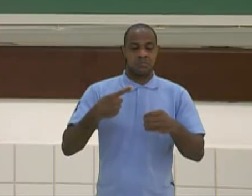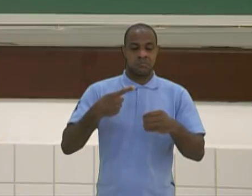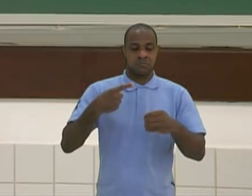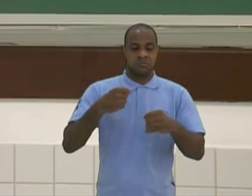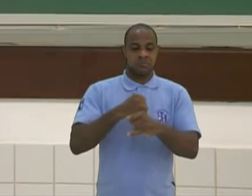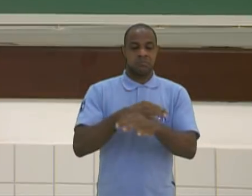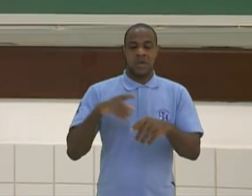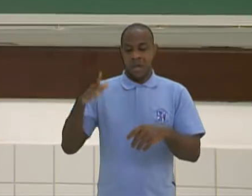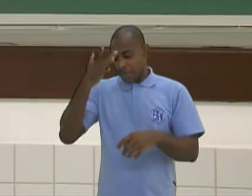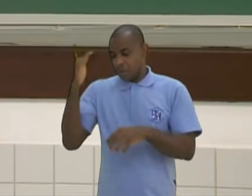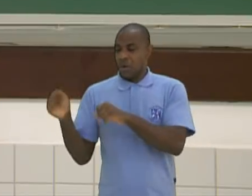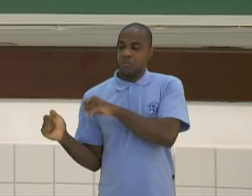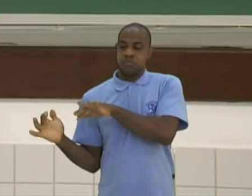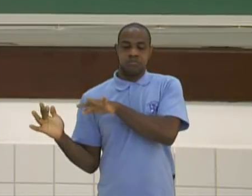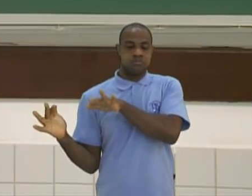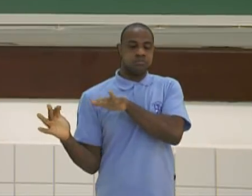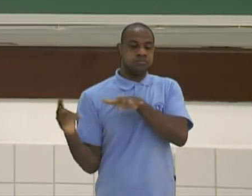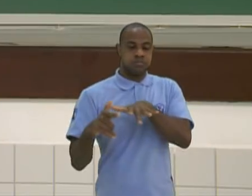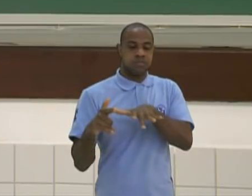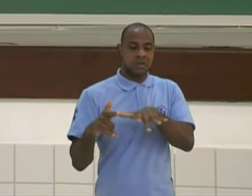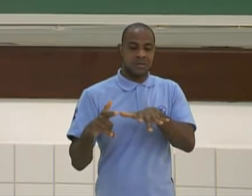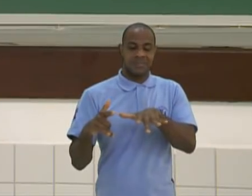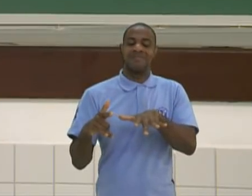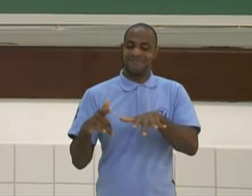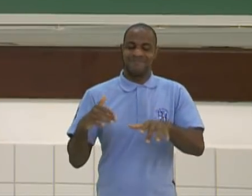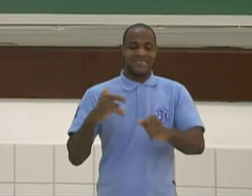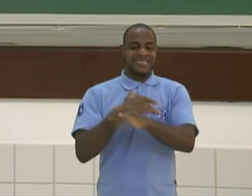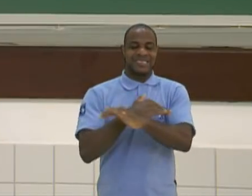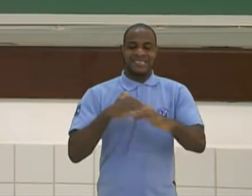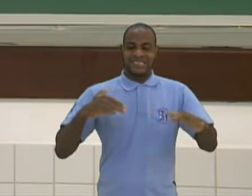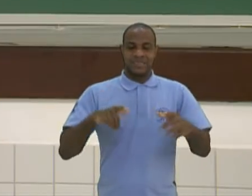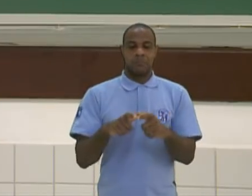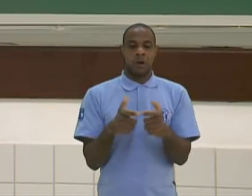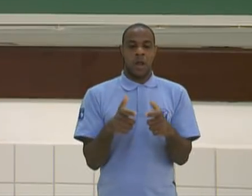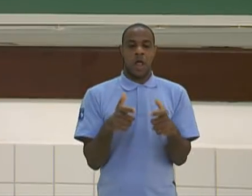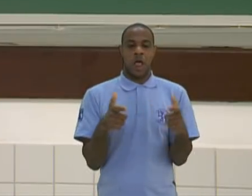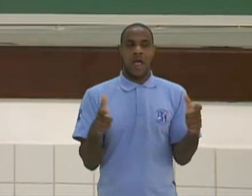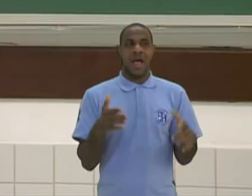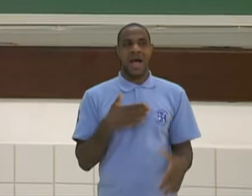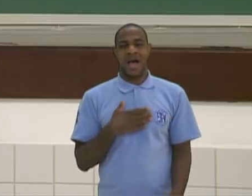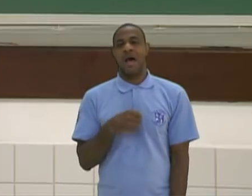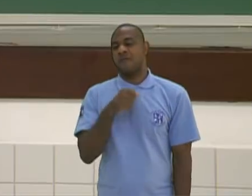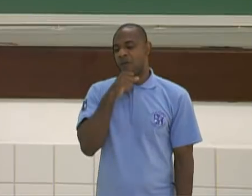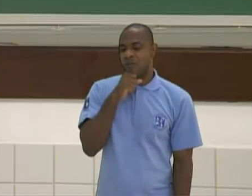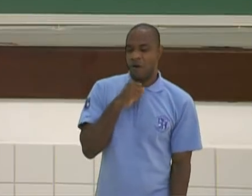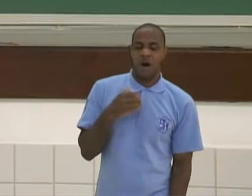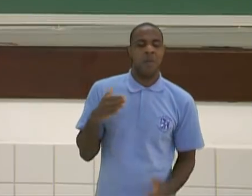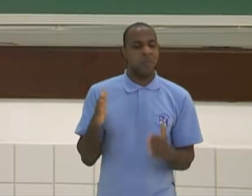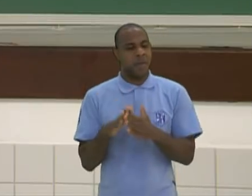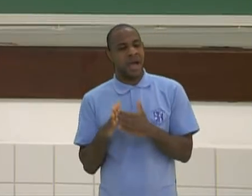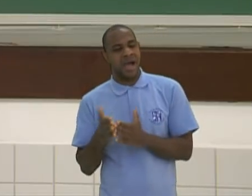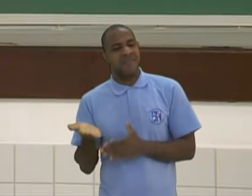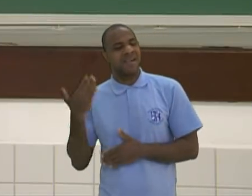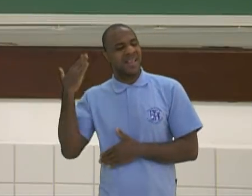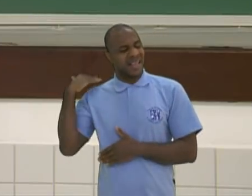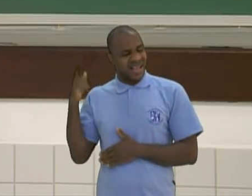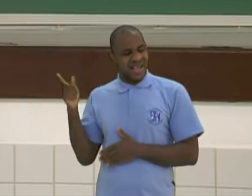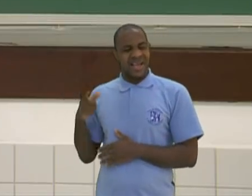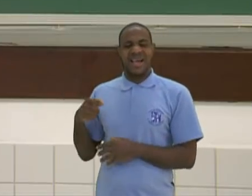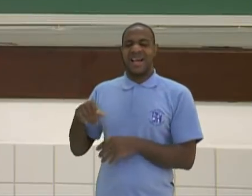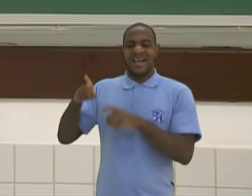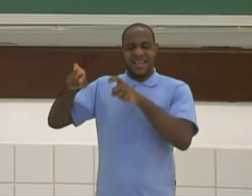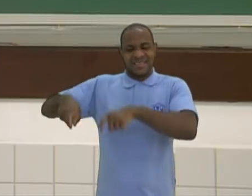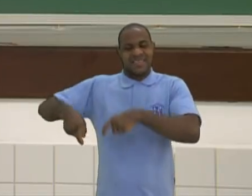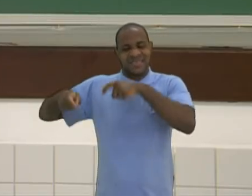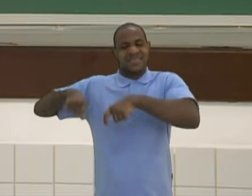do campo, e é muito comum nas nossas famílias, né, quando nós comenta, minha avó morava no sítio, minha mãe ainda nasceu ainda